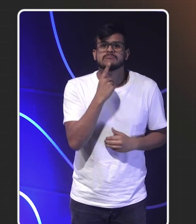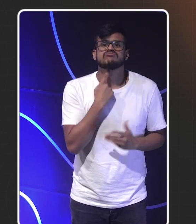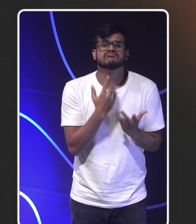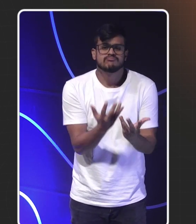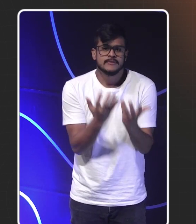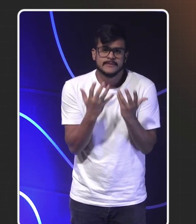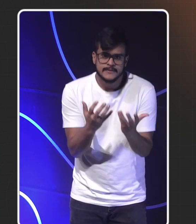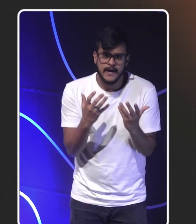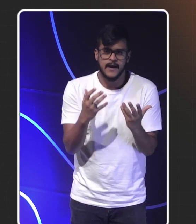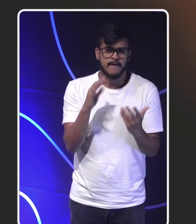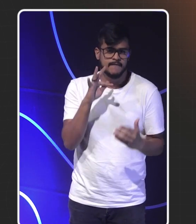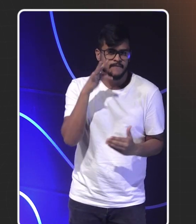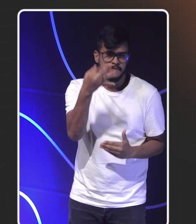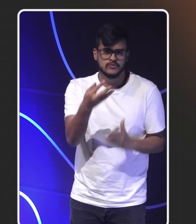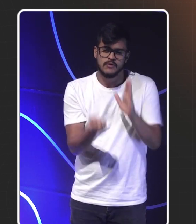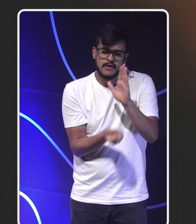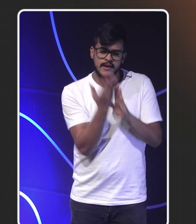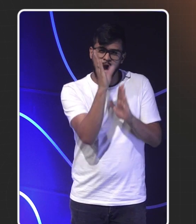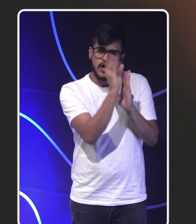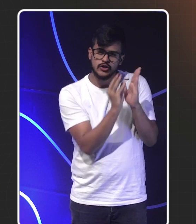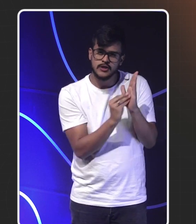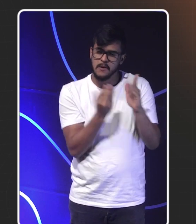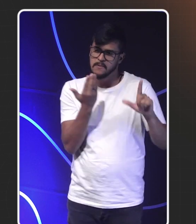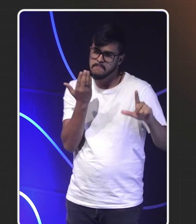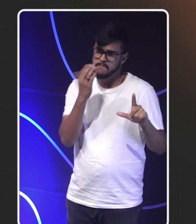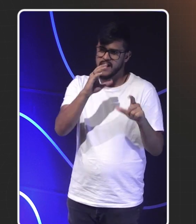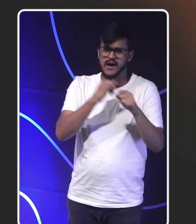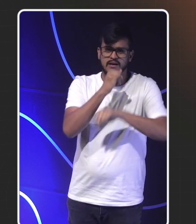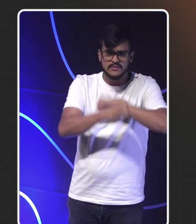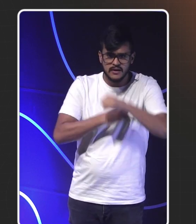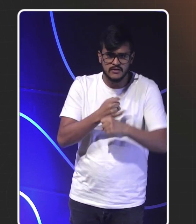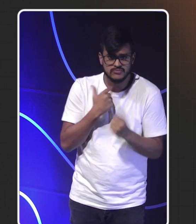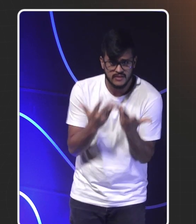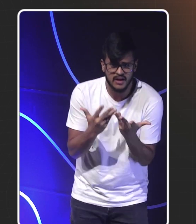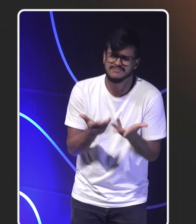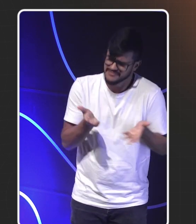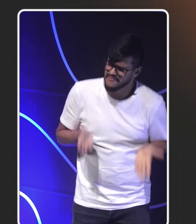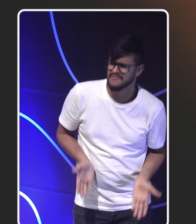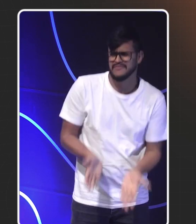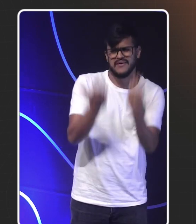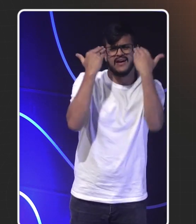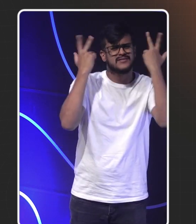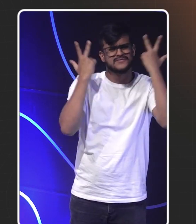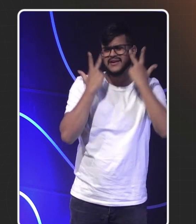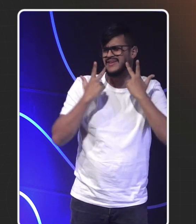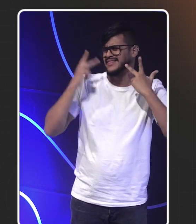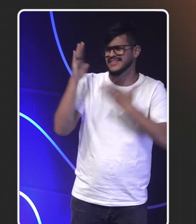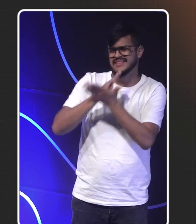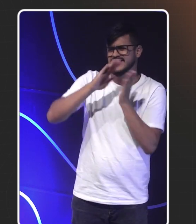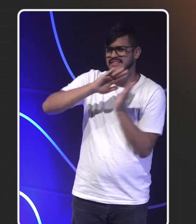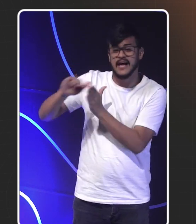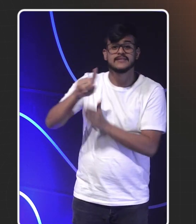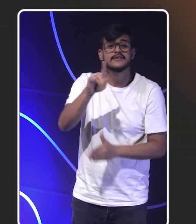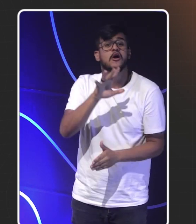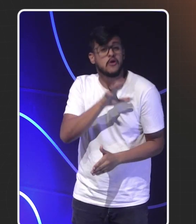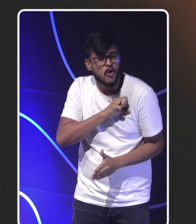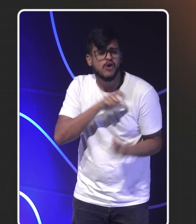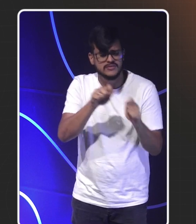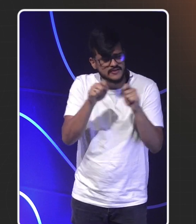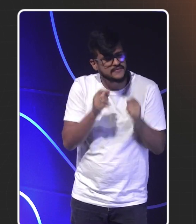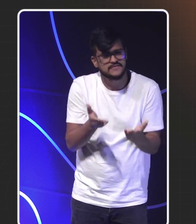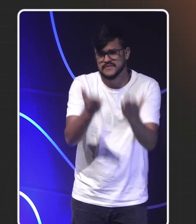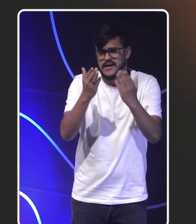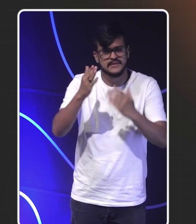tiver vontade de começar a criar conteúdo da internet. Começa mesmo, não tenha vergonha, faça porque você gosta, que